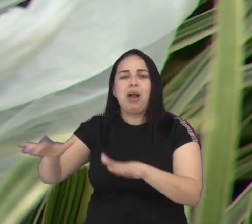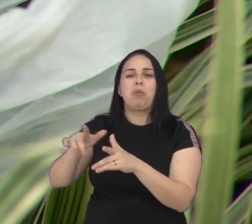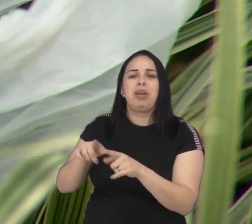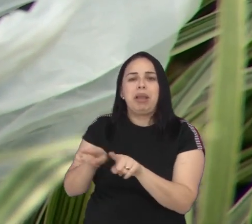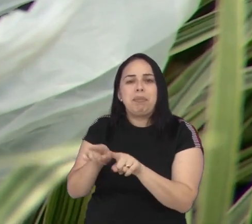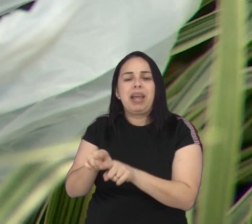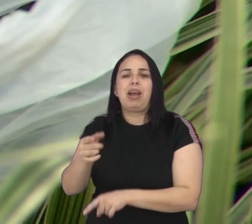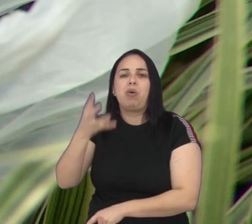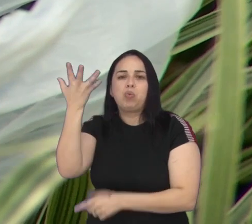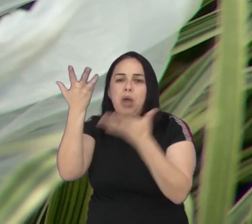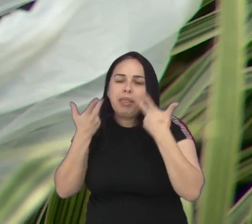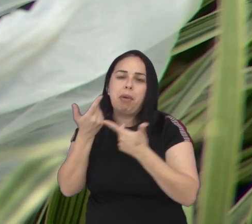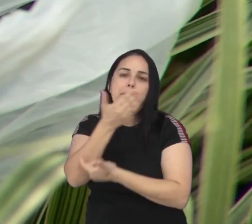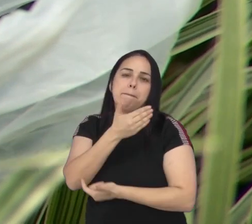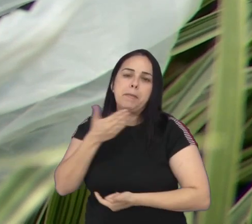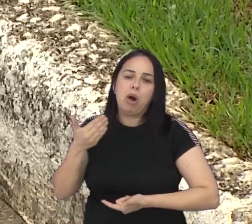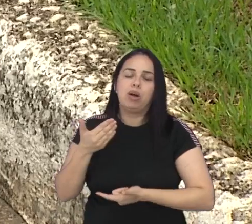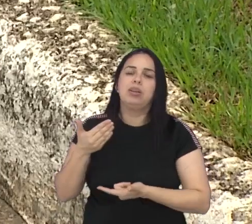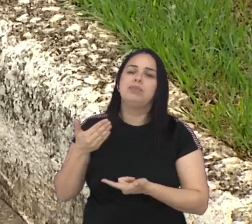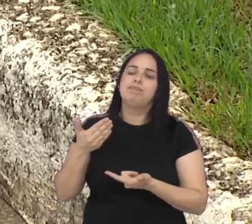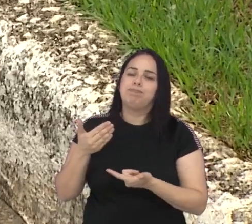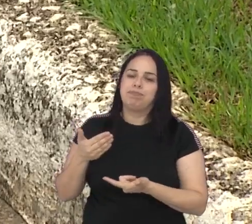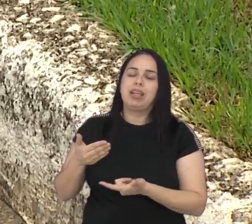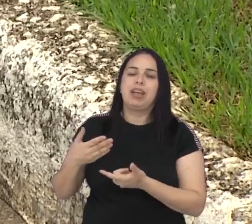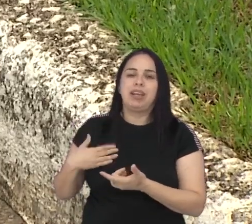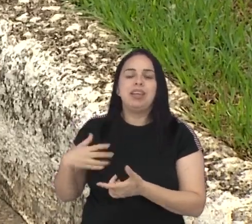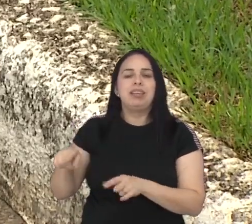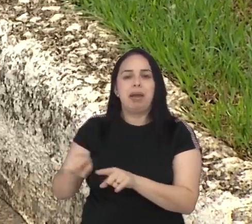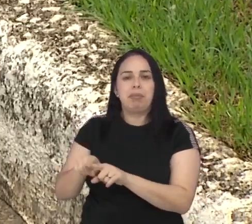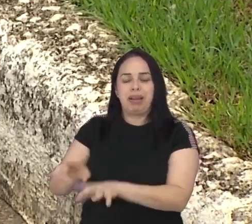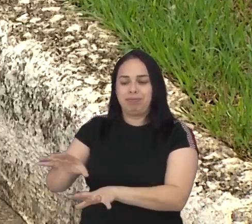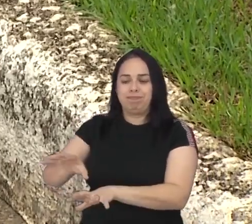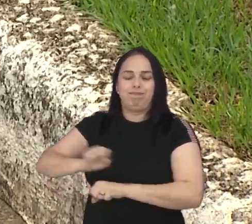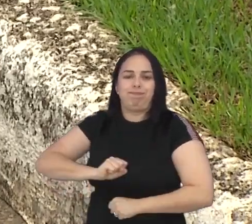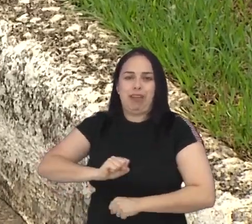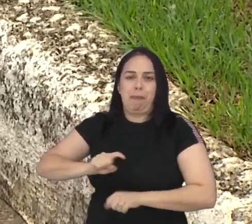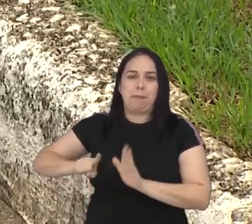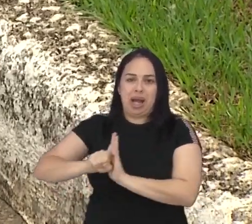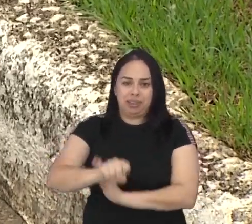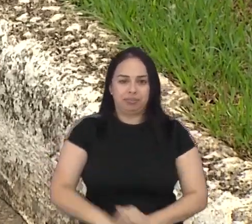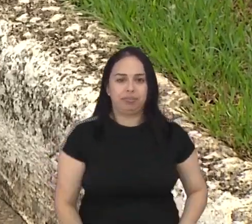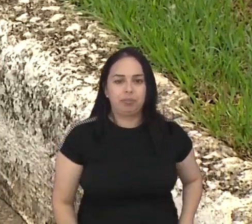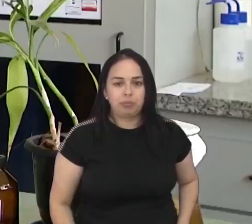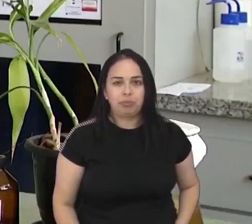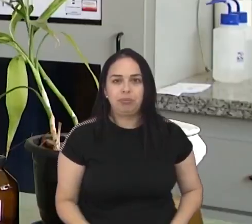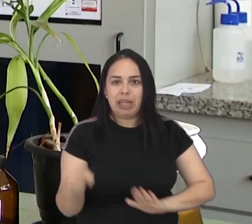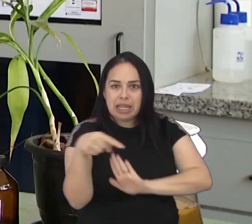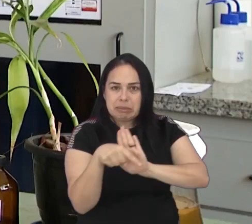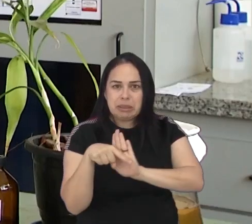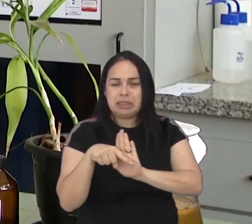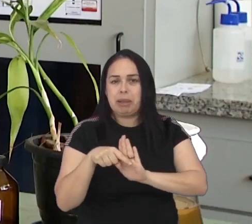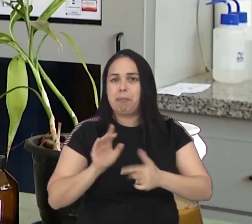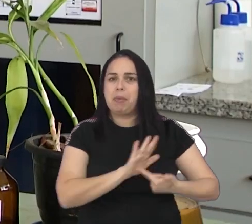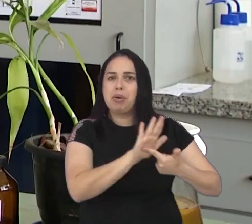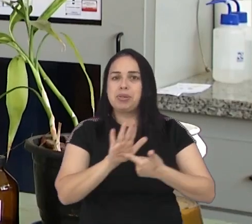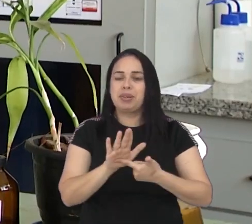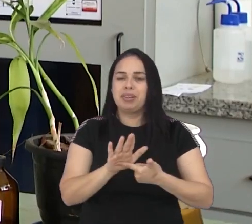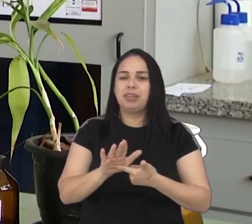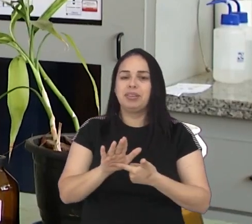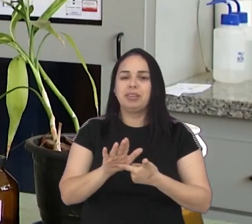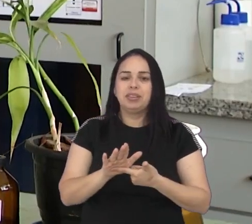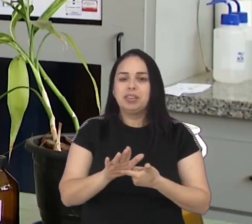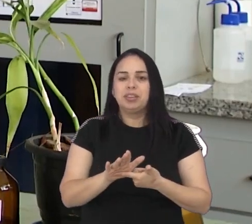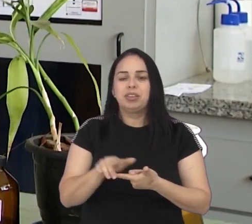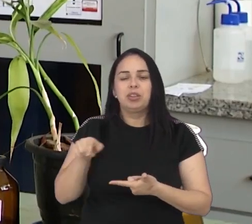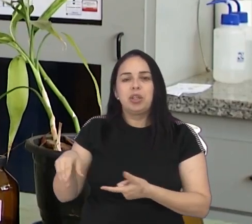nas águas, nas mortes de animais, desmatamento e até a contaminação do corpo humano. As últimas pesquisas são bem